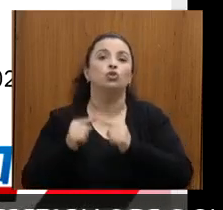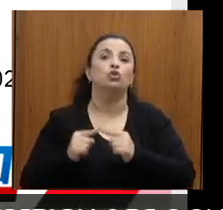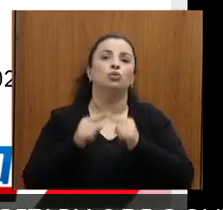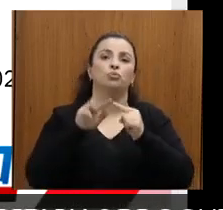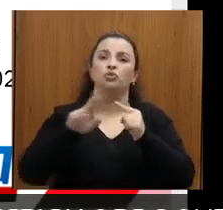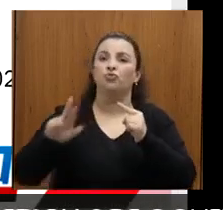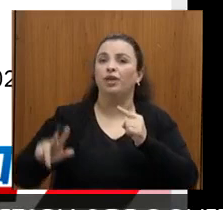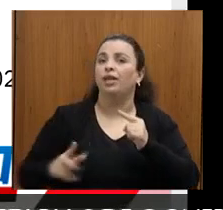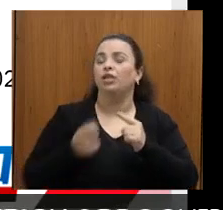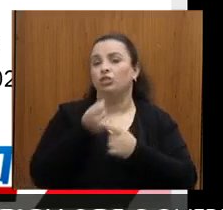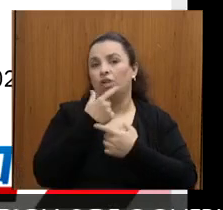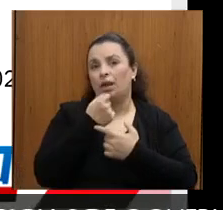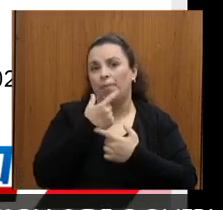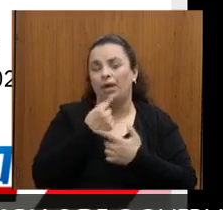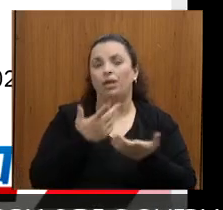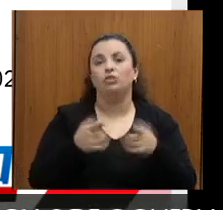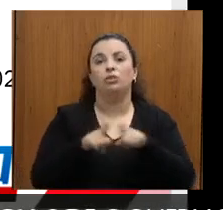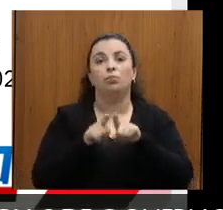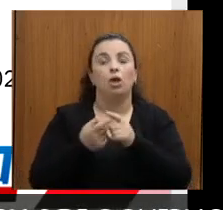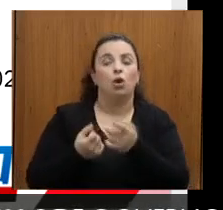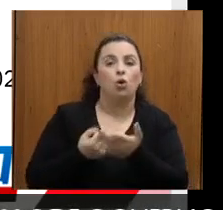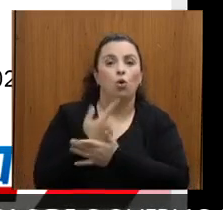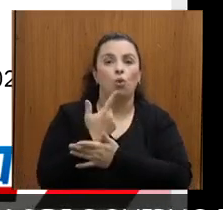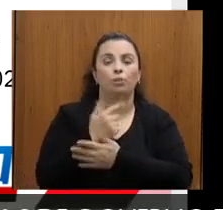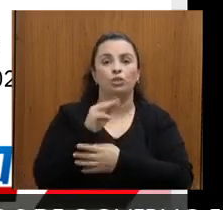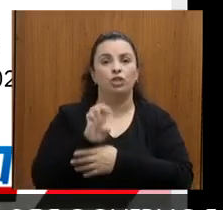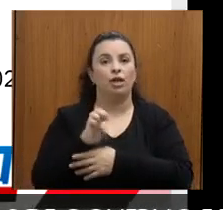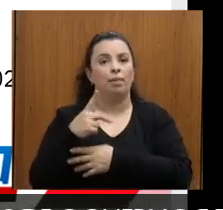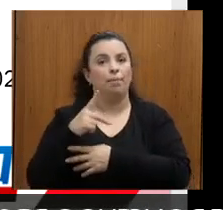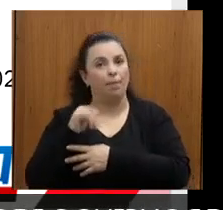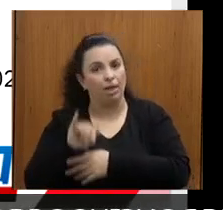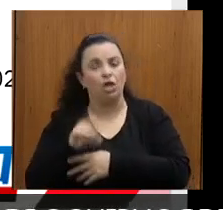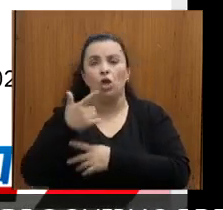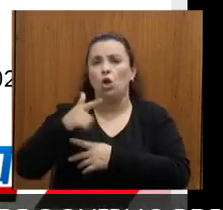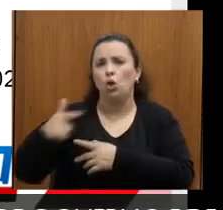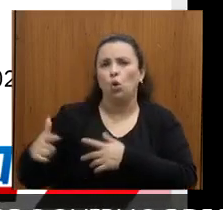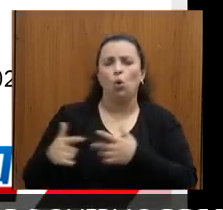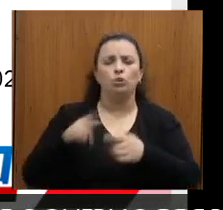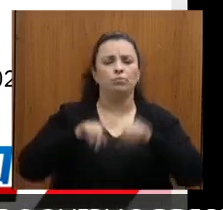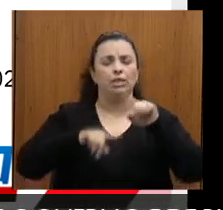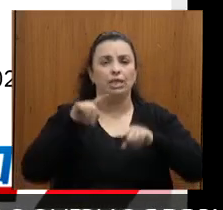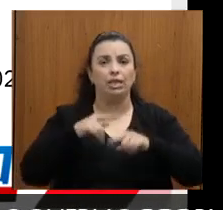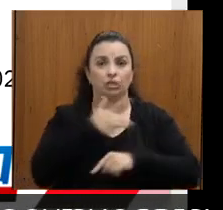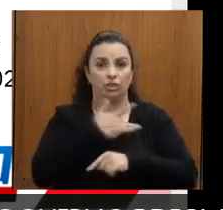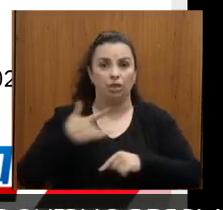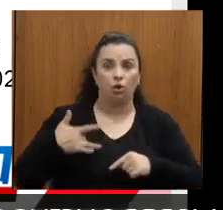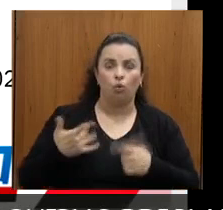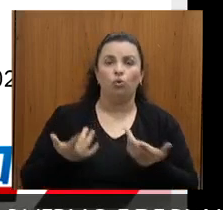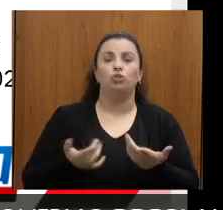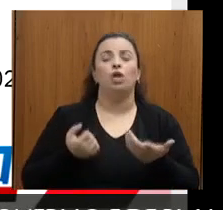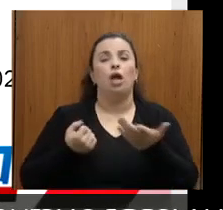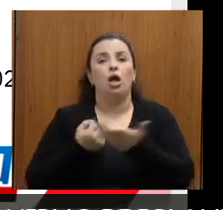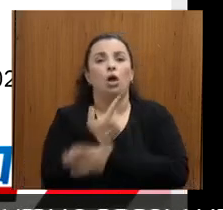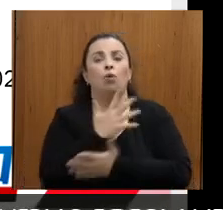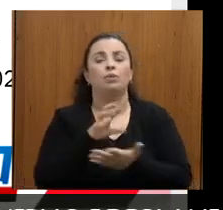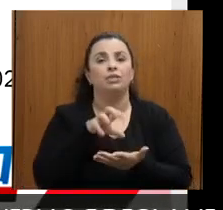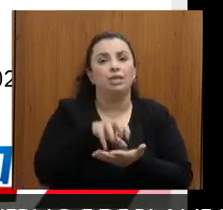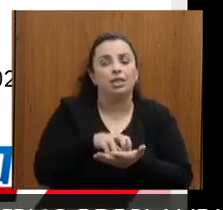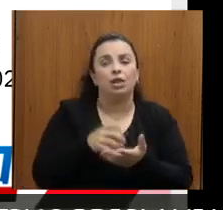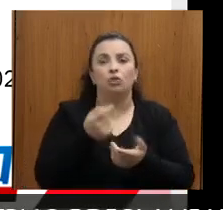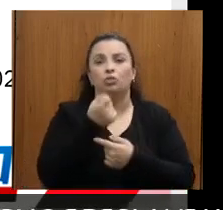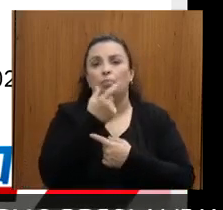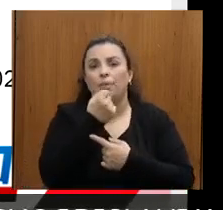a compra central de equipamentos de proteção individual e outros insumos de saúde, a compra central de medicamentos com